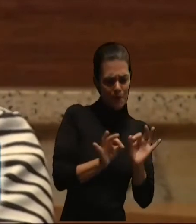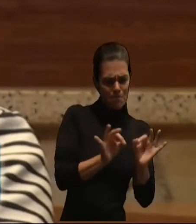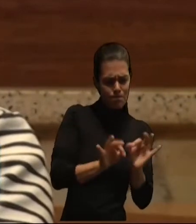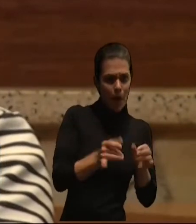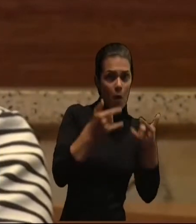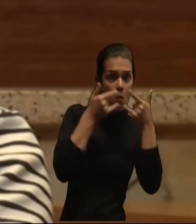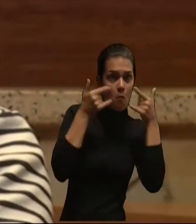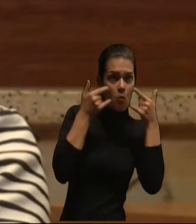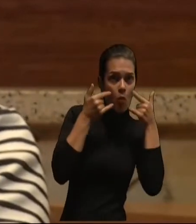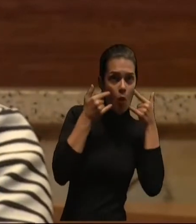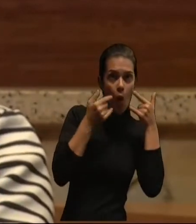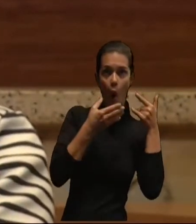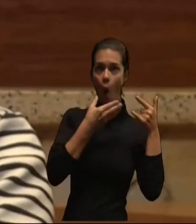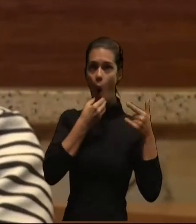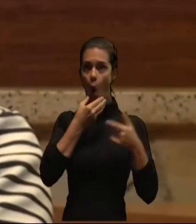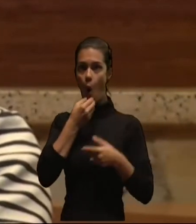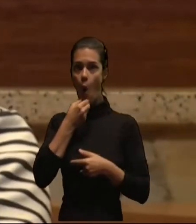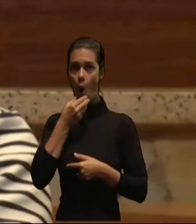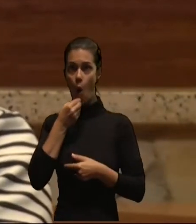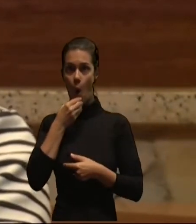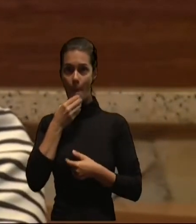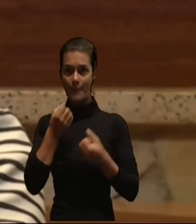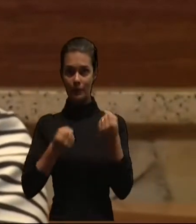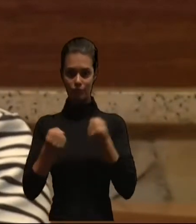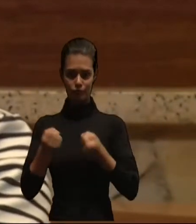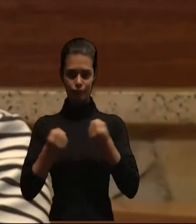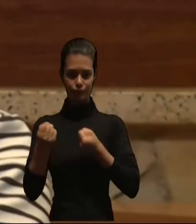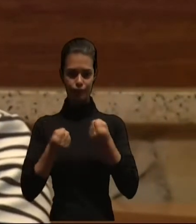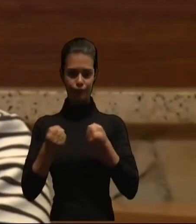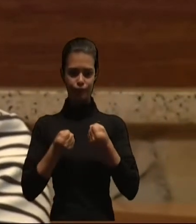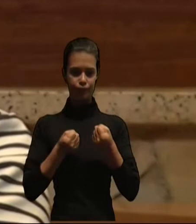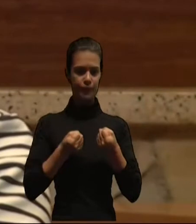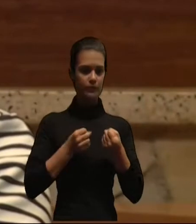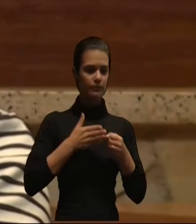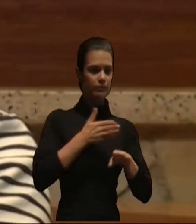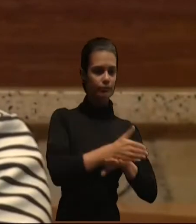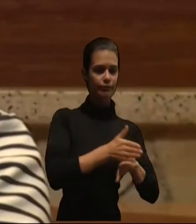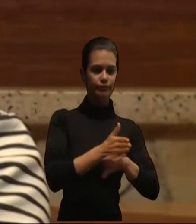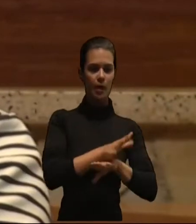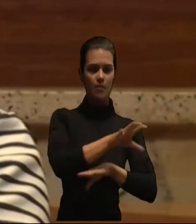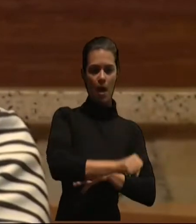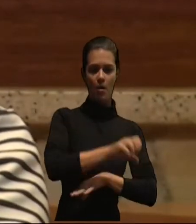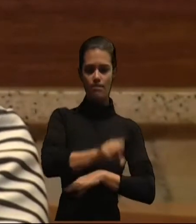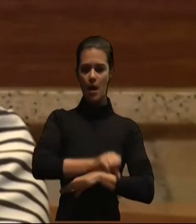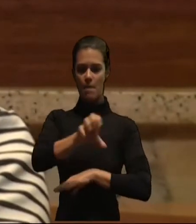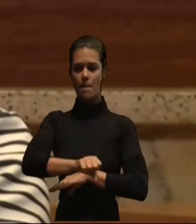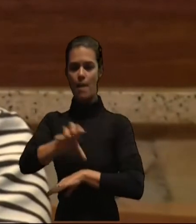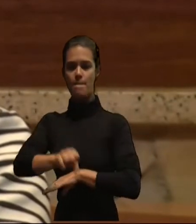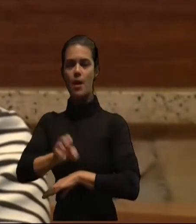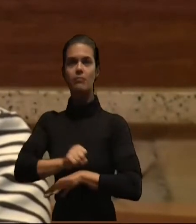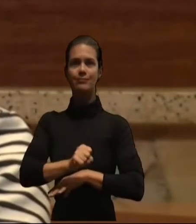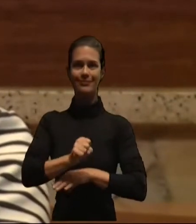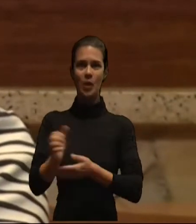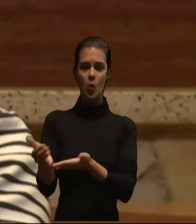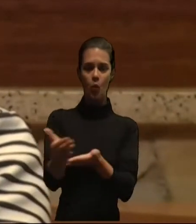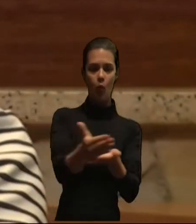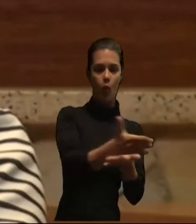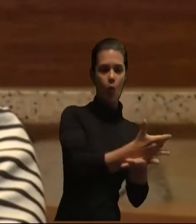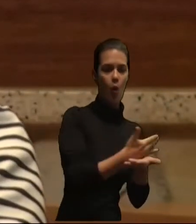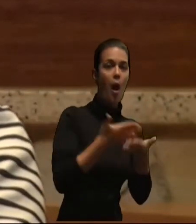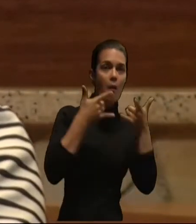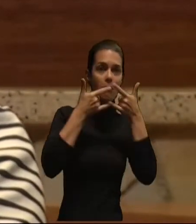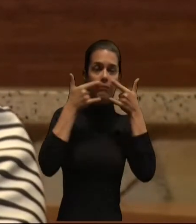na missão, e lá eles entregam para os alunos e para os alunos, as crianças do Projeto Viver. A irmã Lidse coordena esse